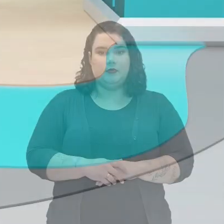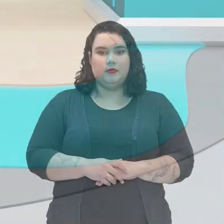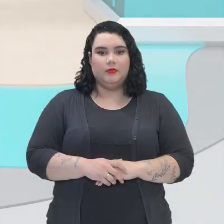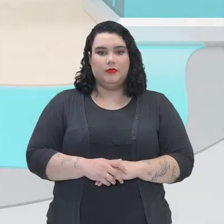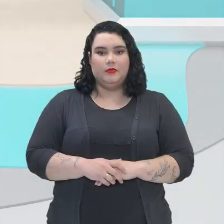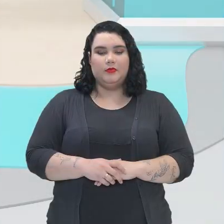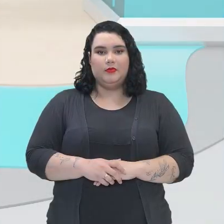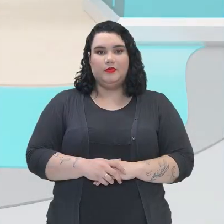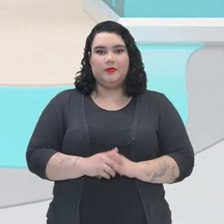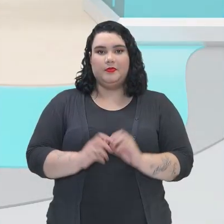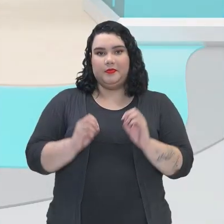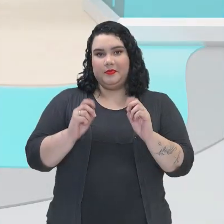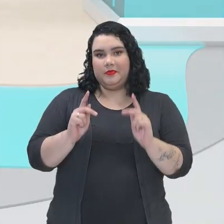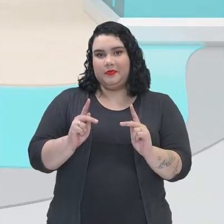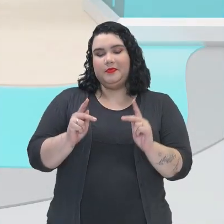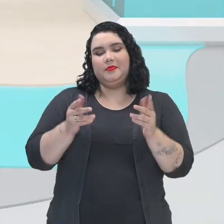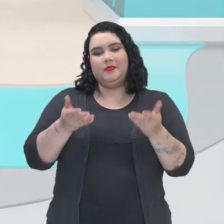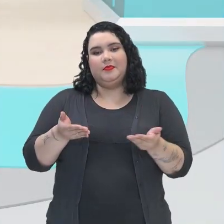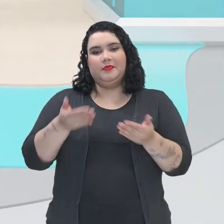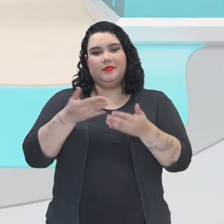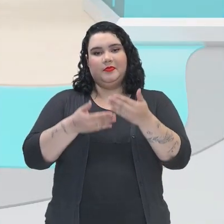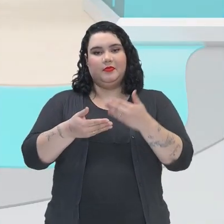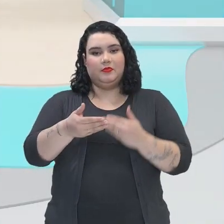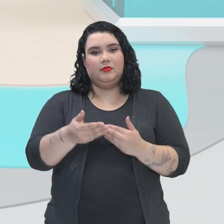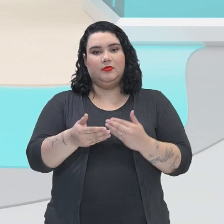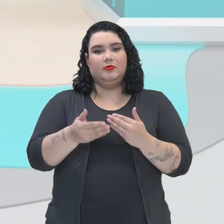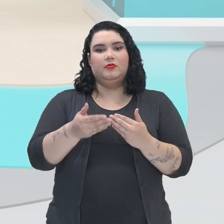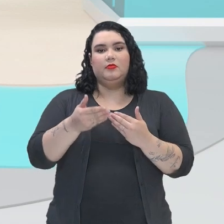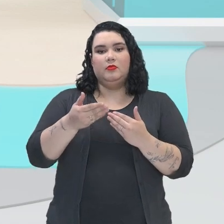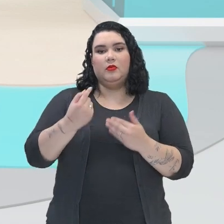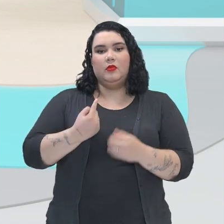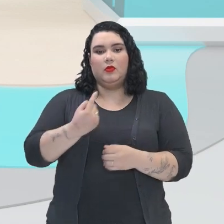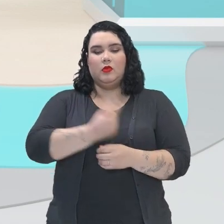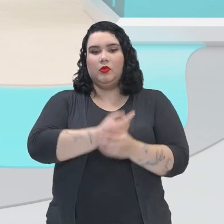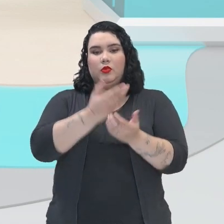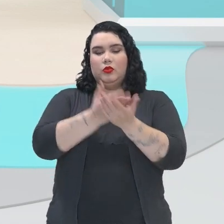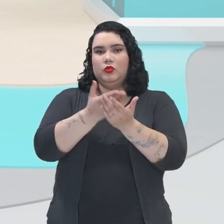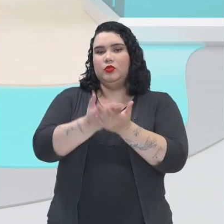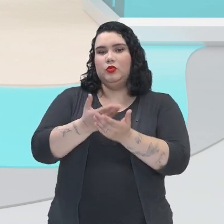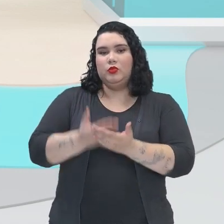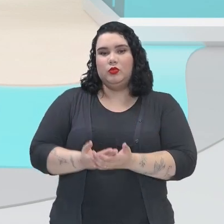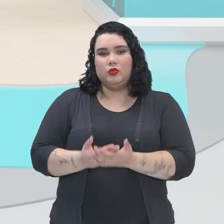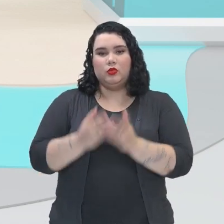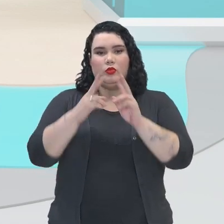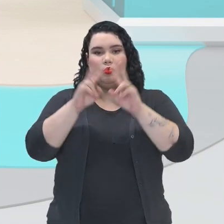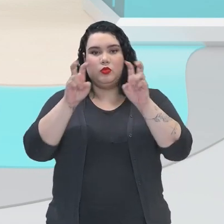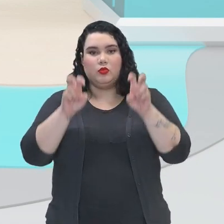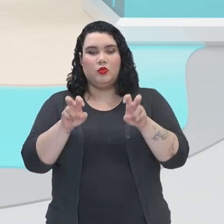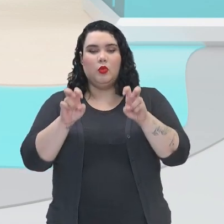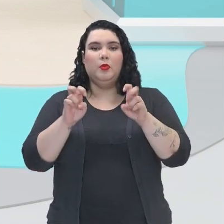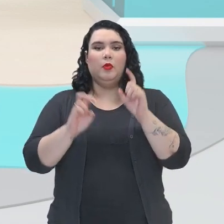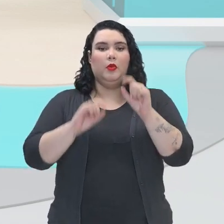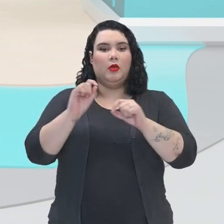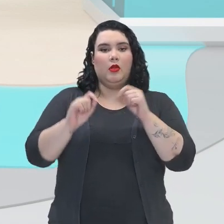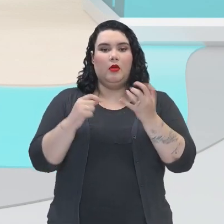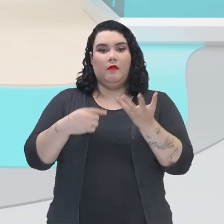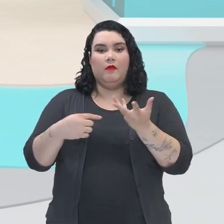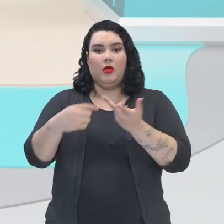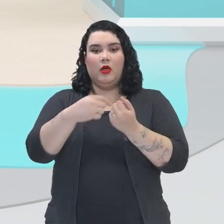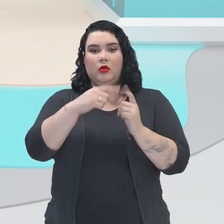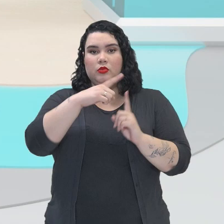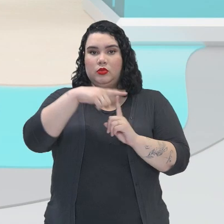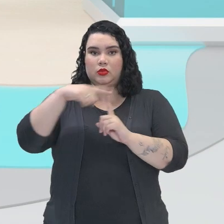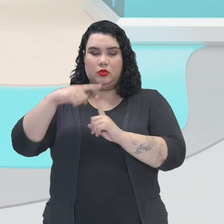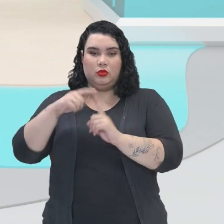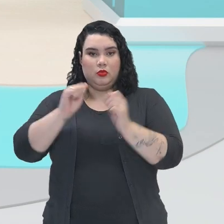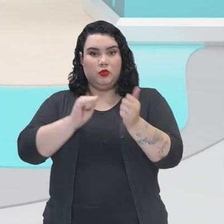Muito bem, gente. Então, seguindo aí ainda esses nossos estudos sobre essas modalidades de esporte de